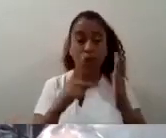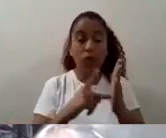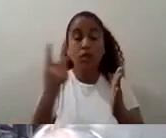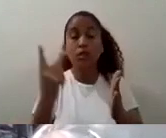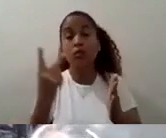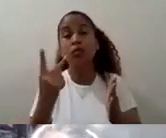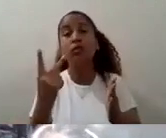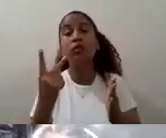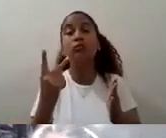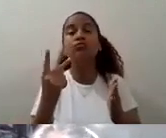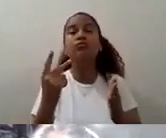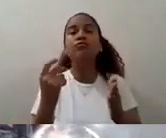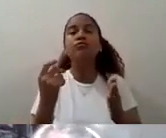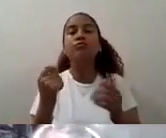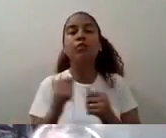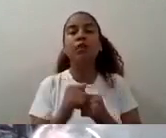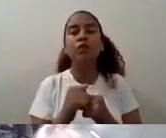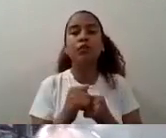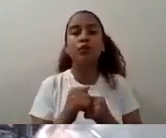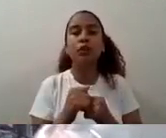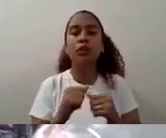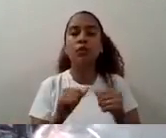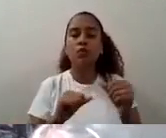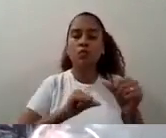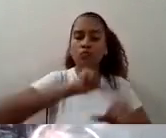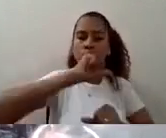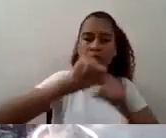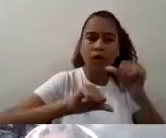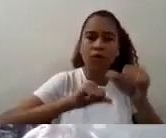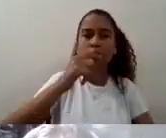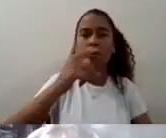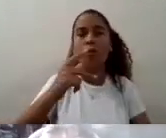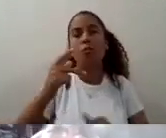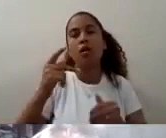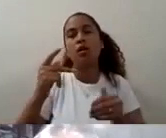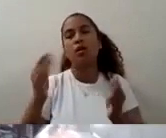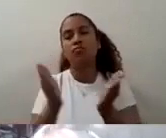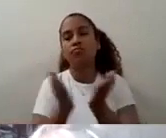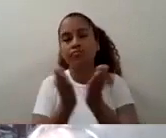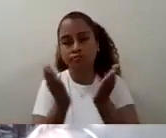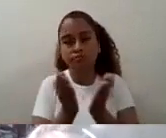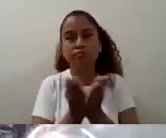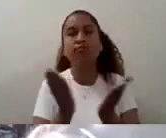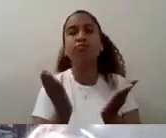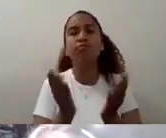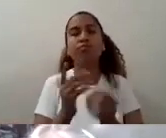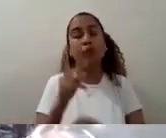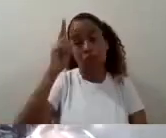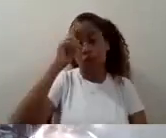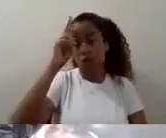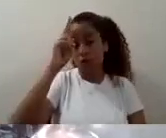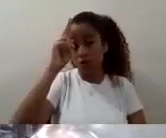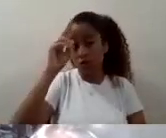os 500 anos da Reforma Protestante, comemorada em 2017, que nos lembrou que a